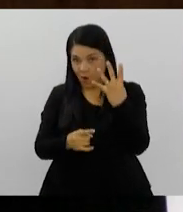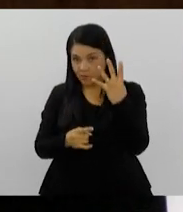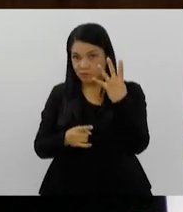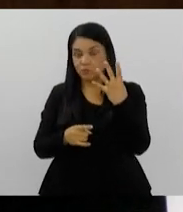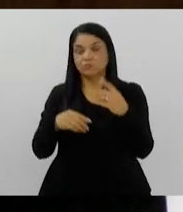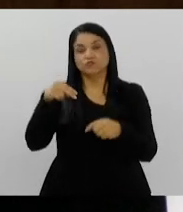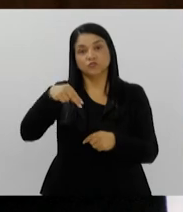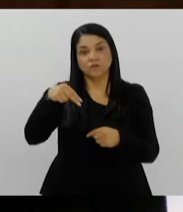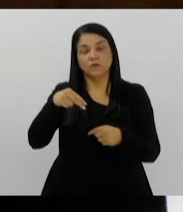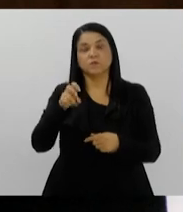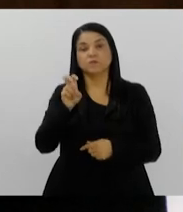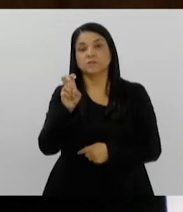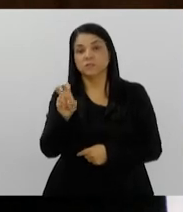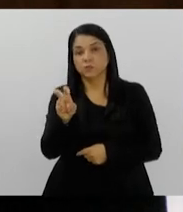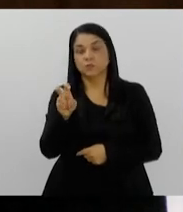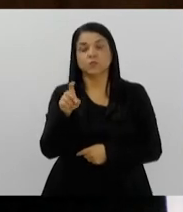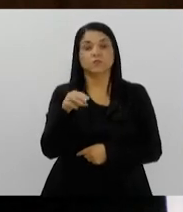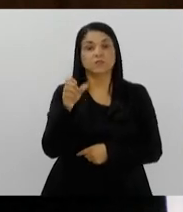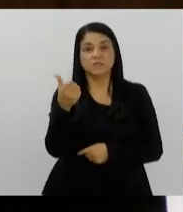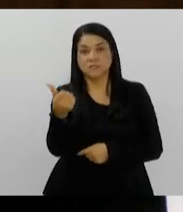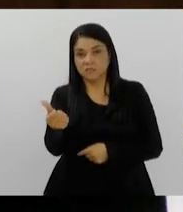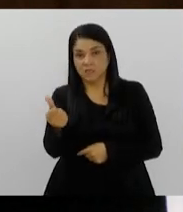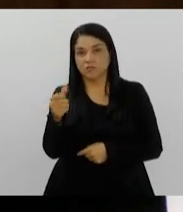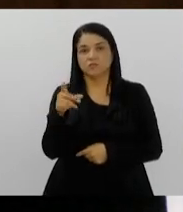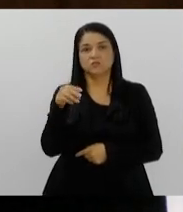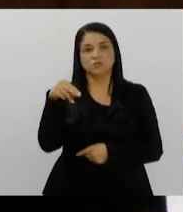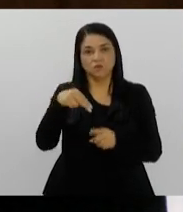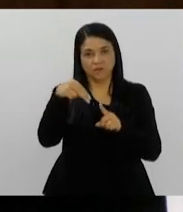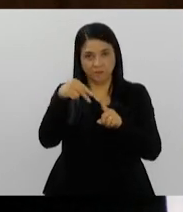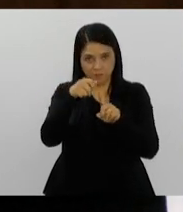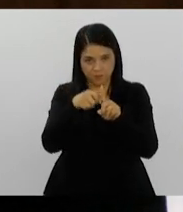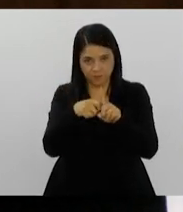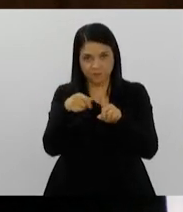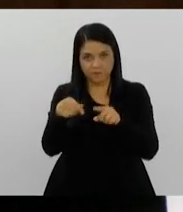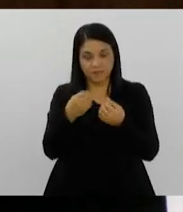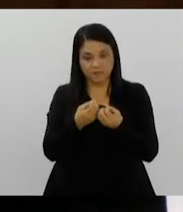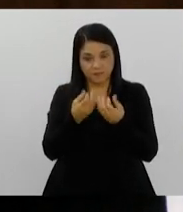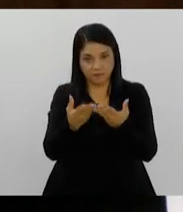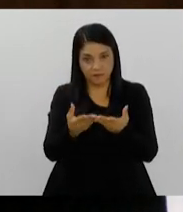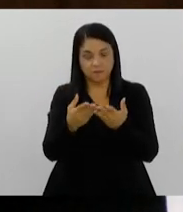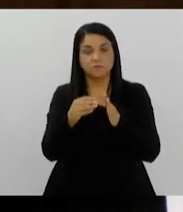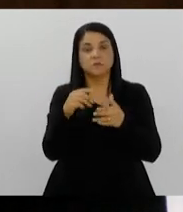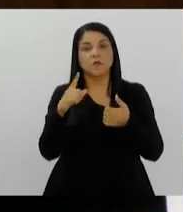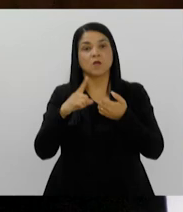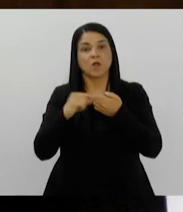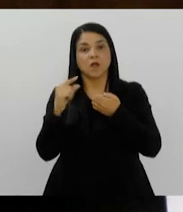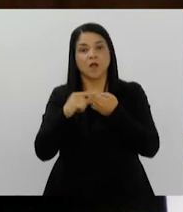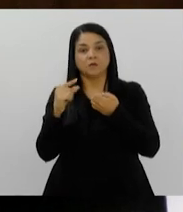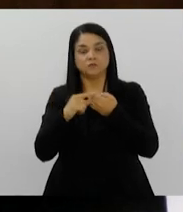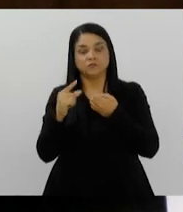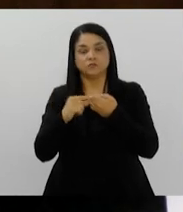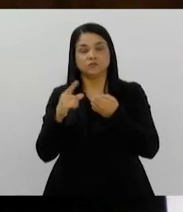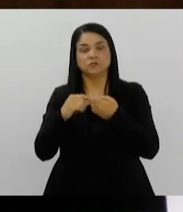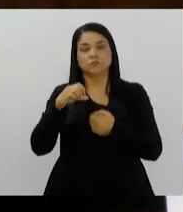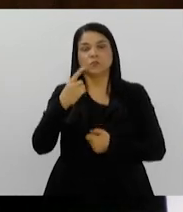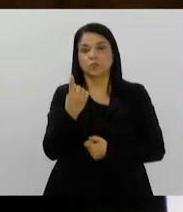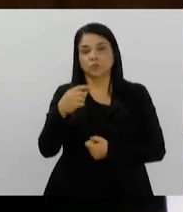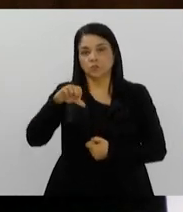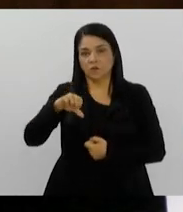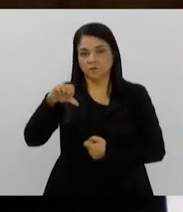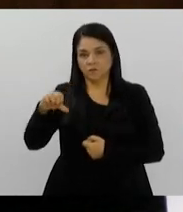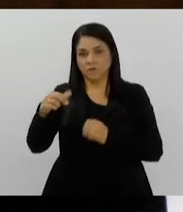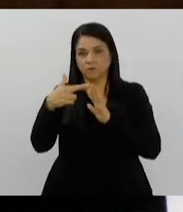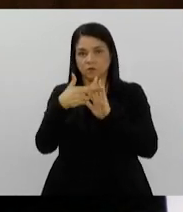de novembro, são os 5 dias do corrente ano, conforme artigo 199 do Regimento Interno.